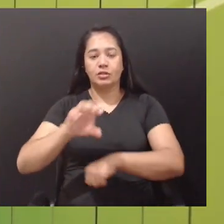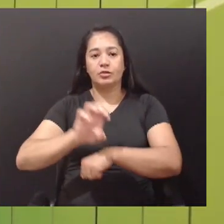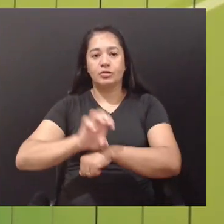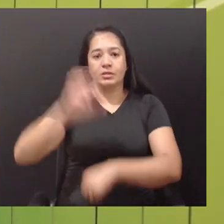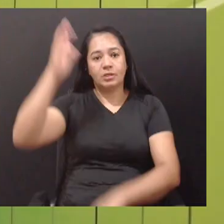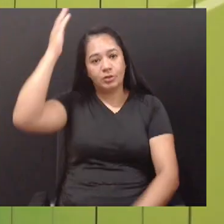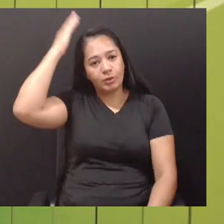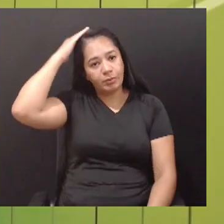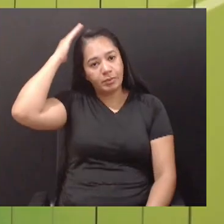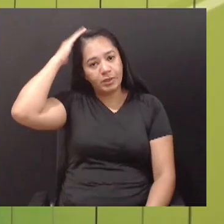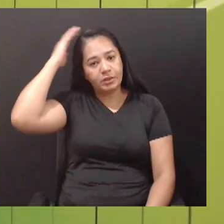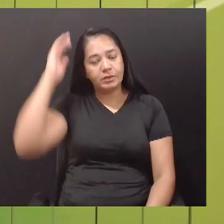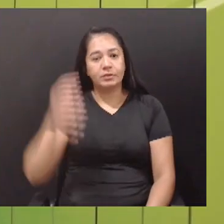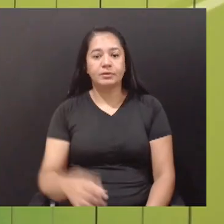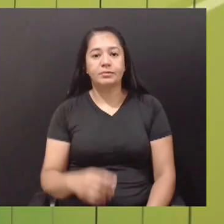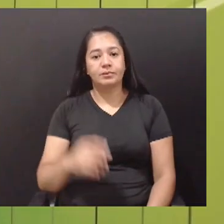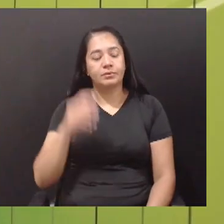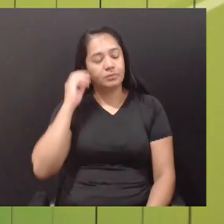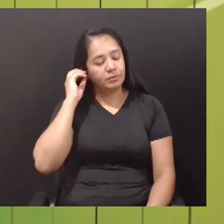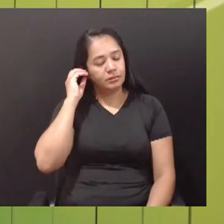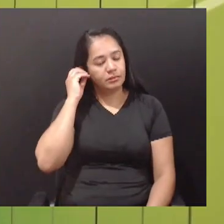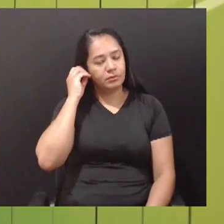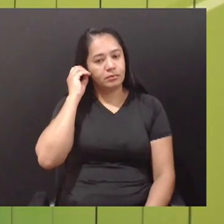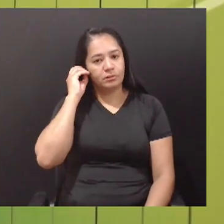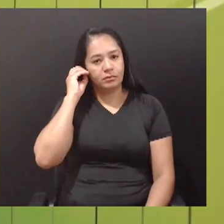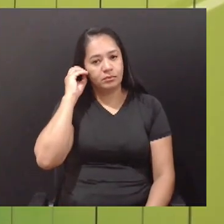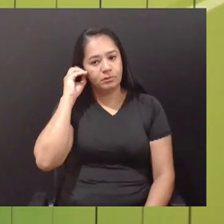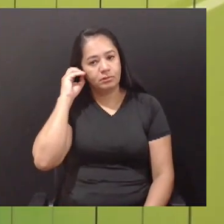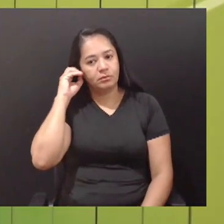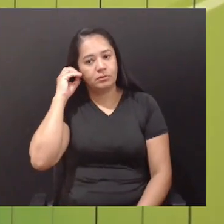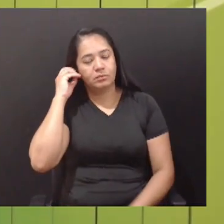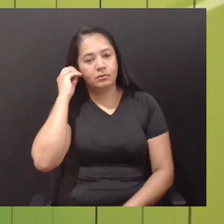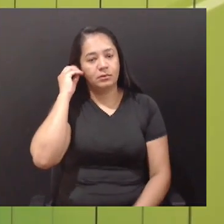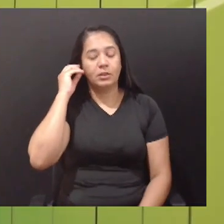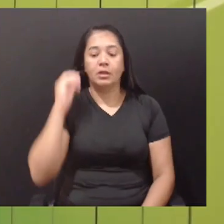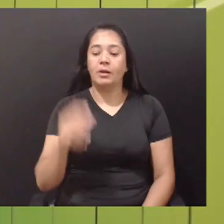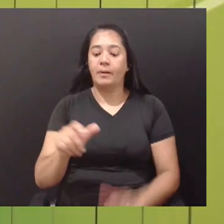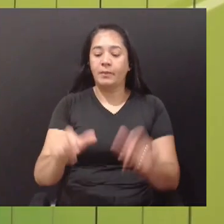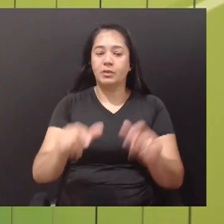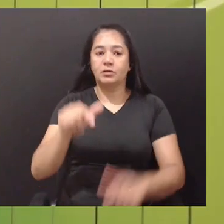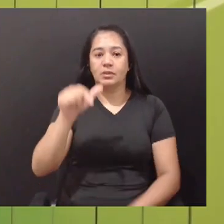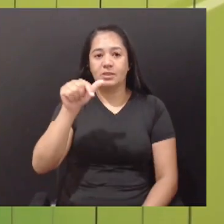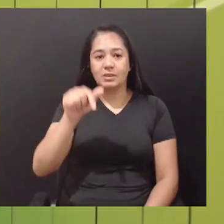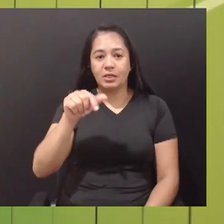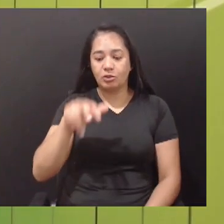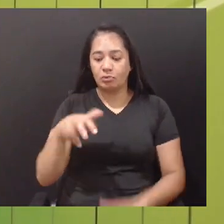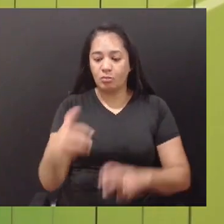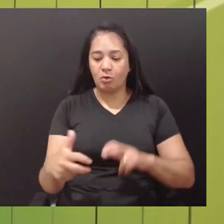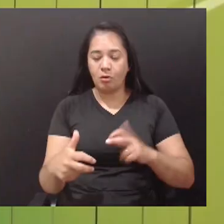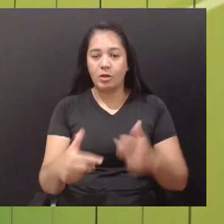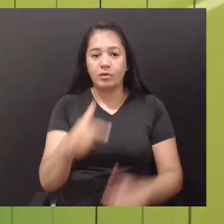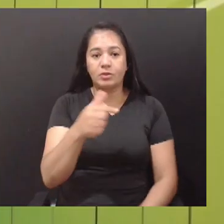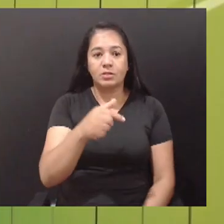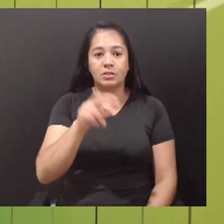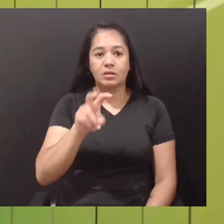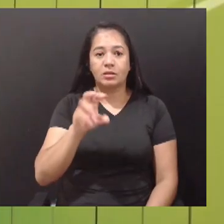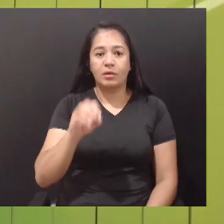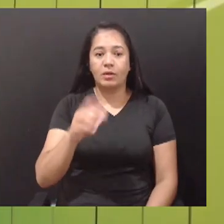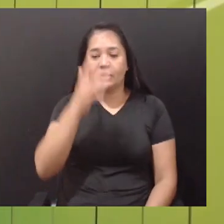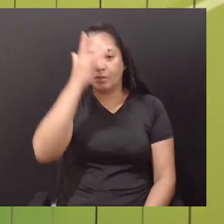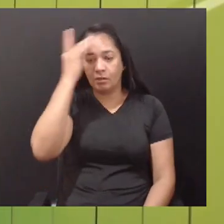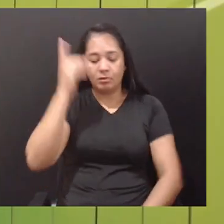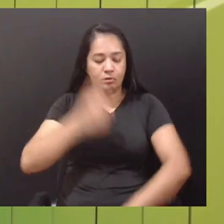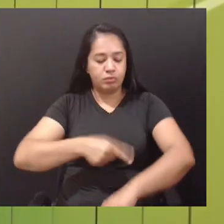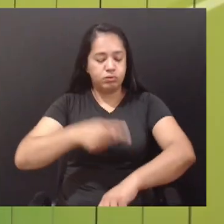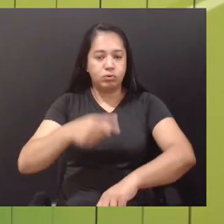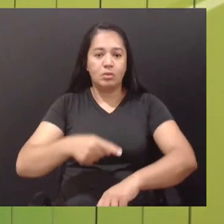do Iguaçu, provocou 7 mortes e deixou 750 feridos. O fenômeno, que era